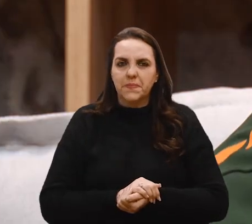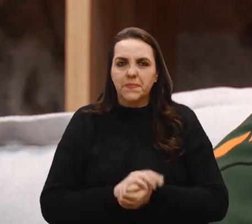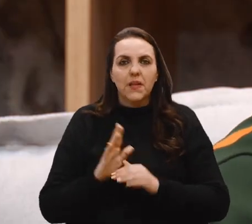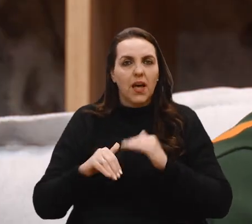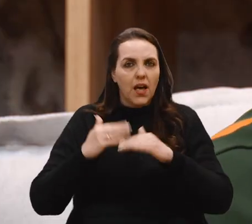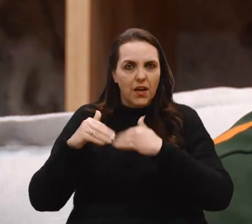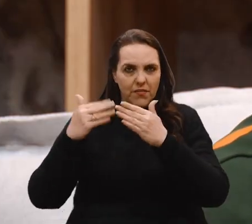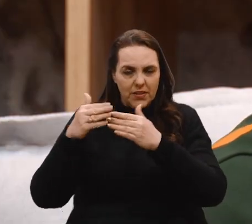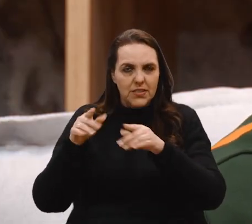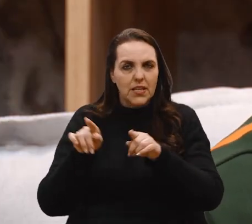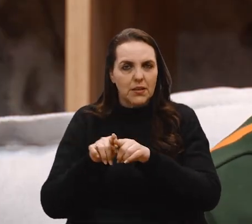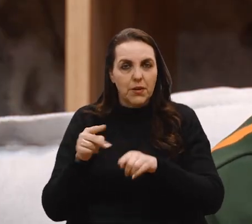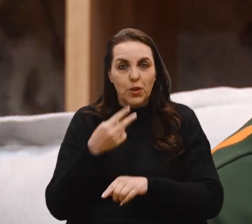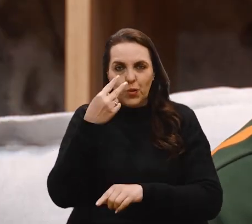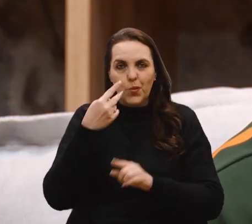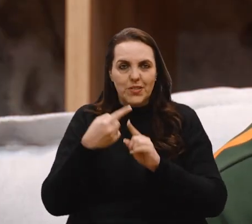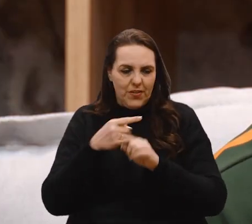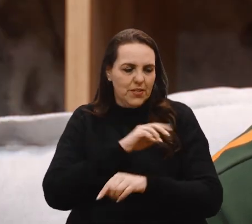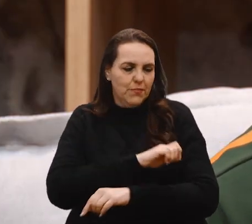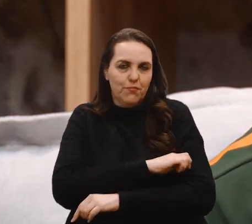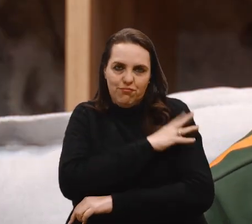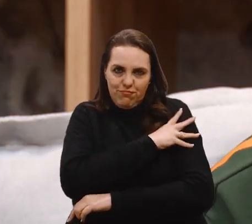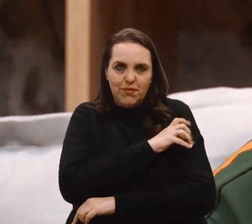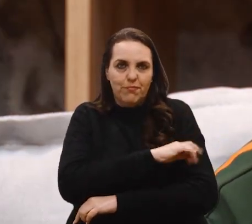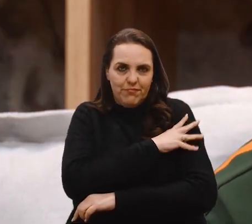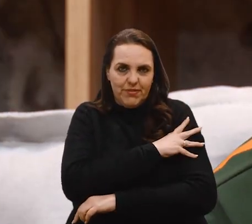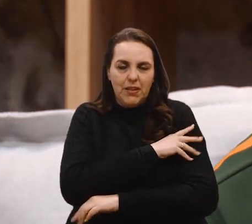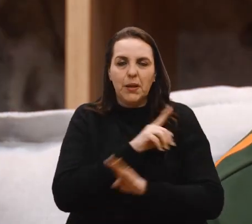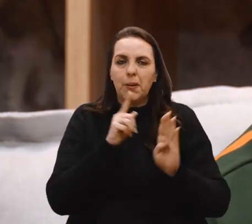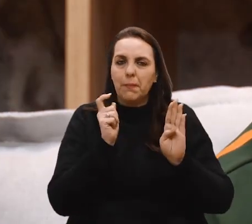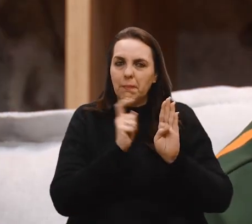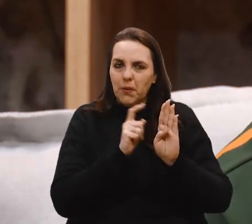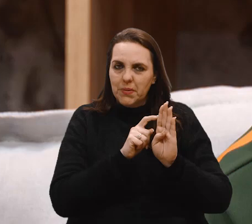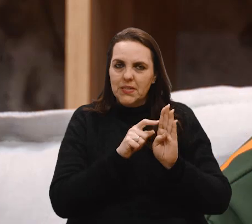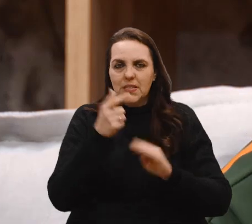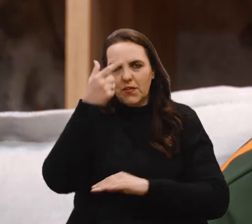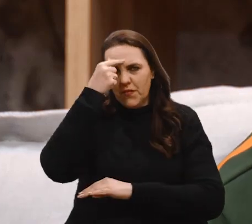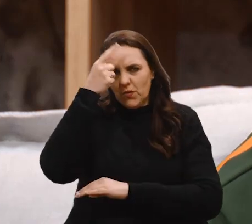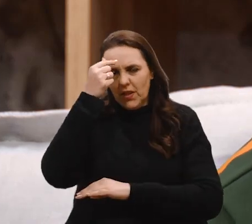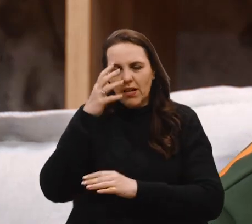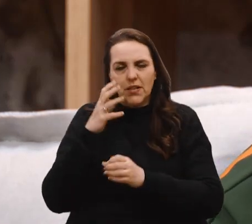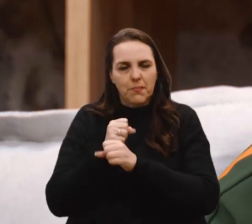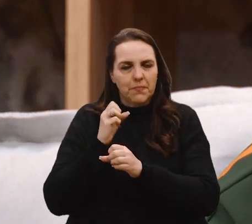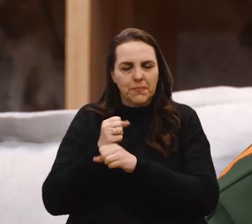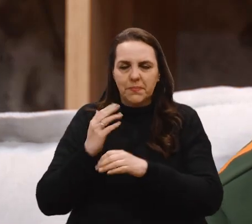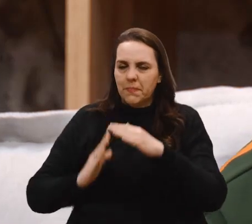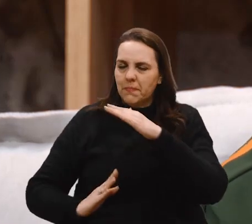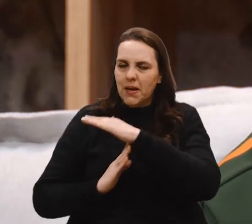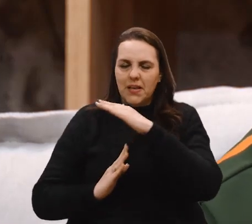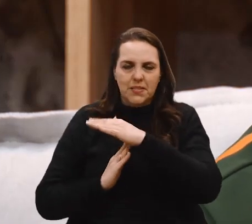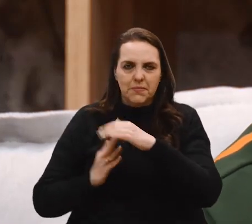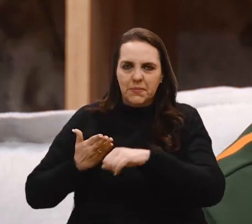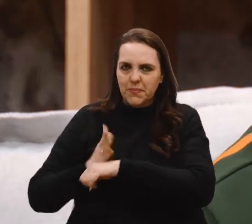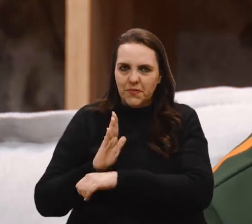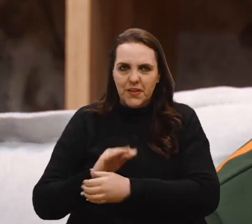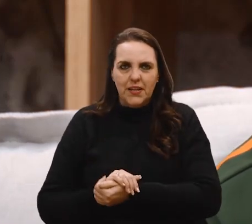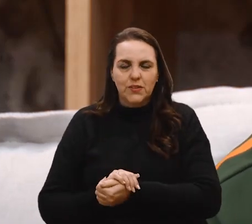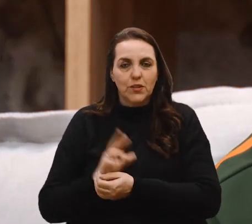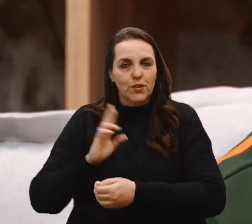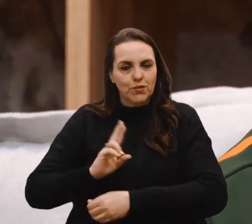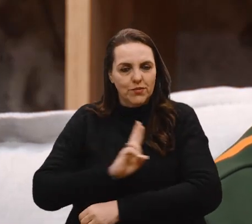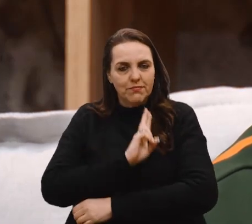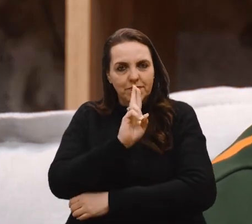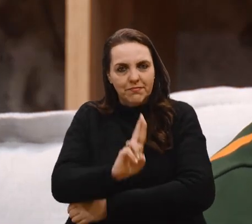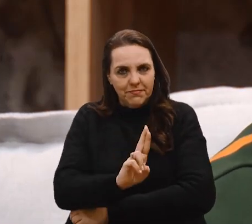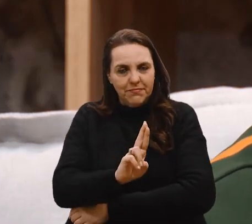Avancei 2 vezes na escola, estou cursando biomedicina na faculdade, fui aprovado com nota máxima. Sou embaixador